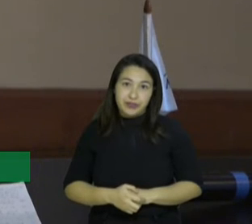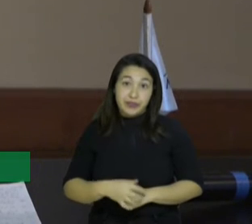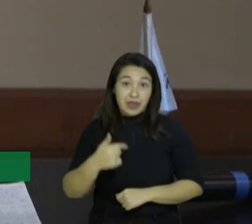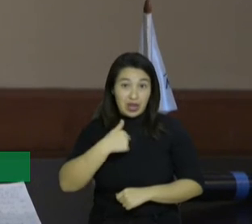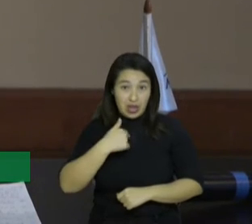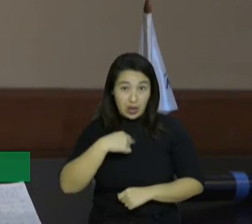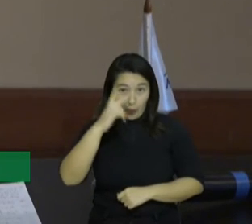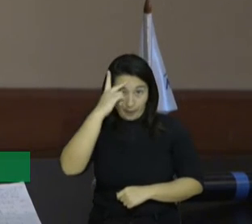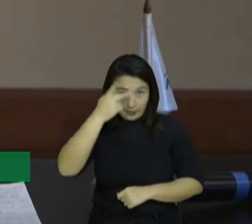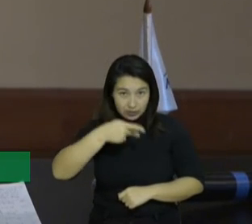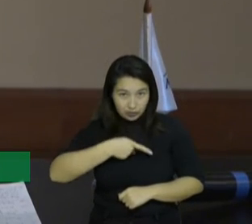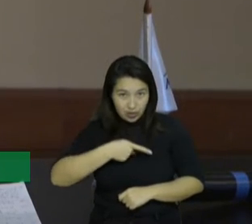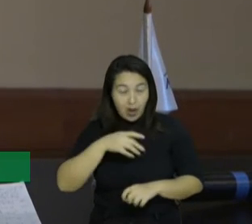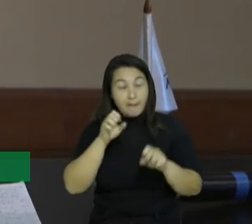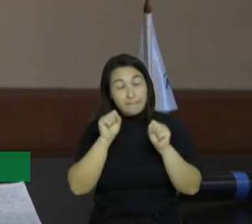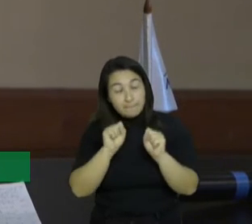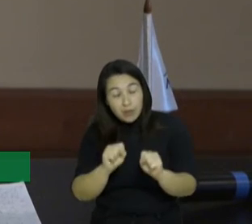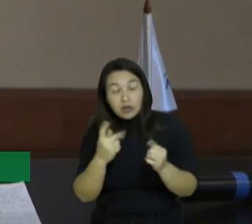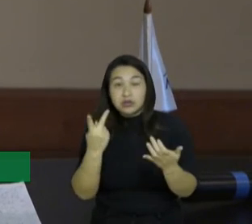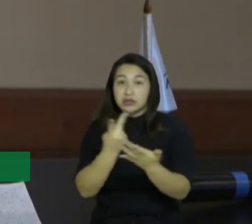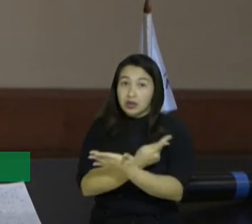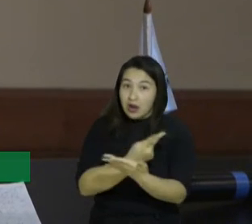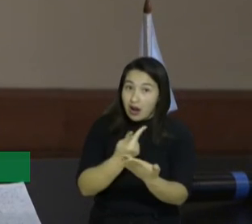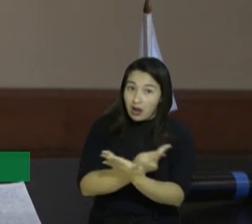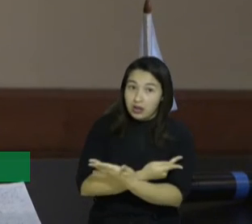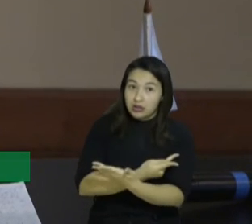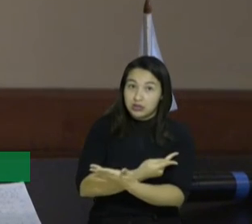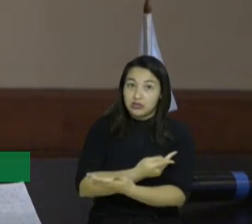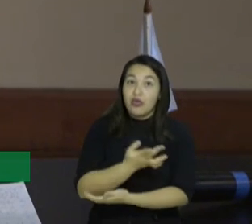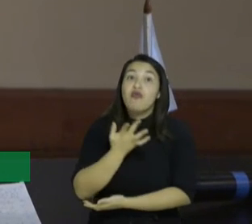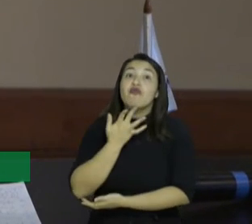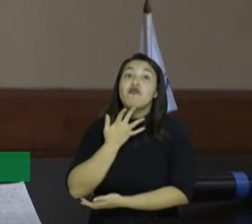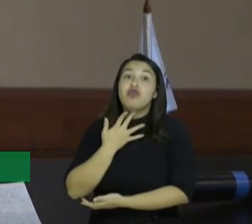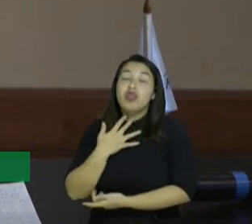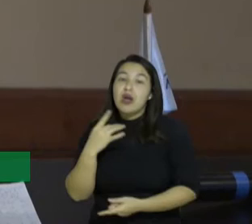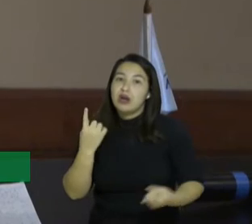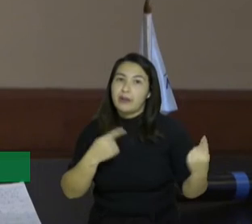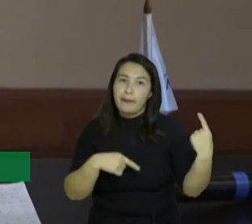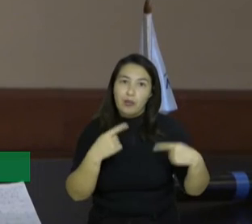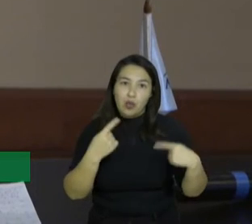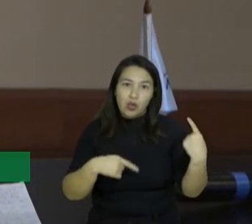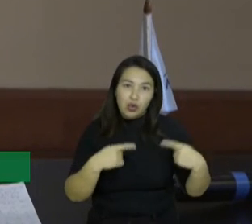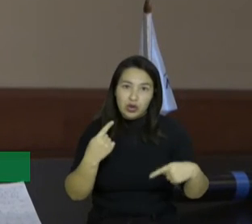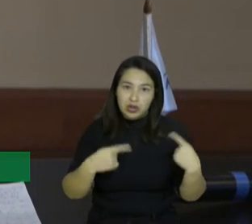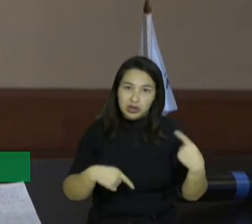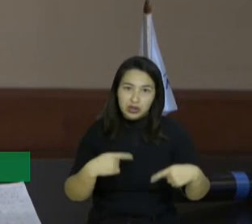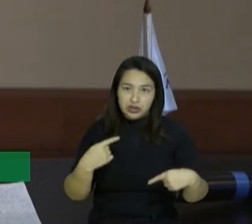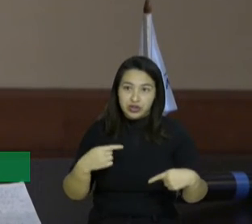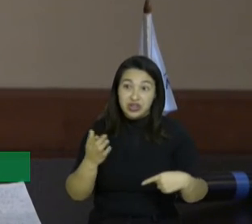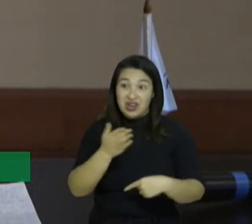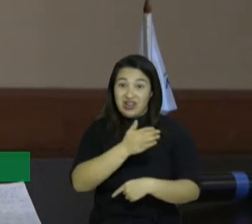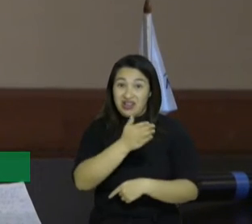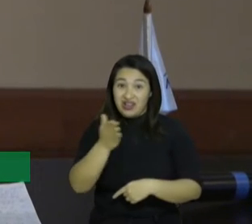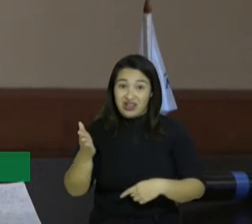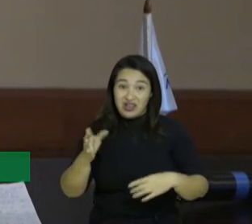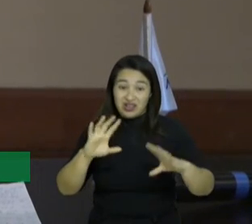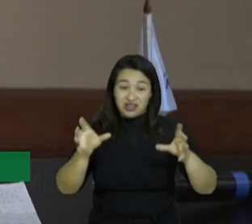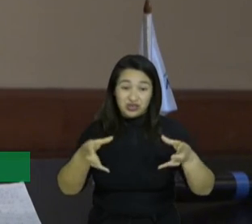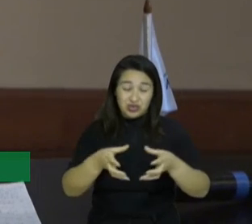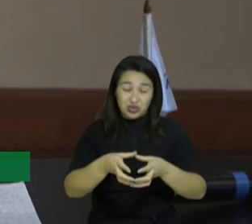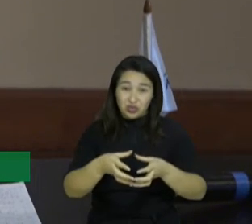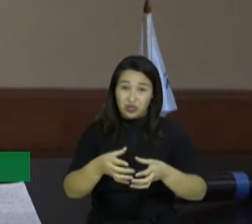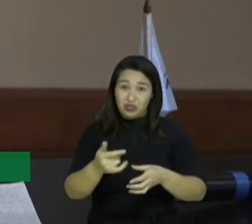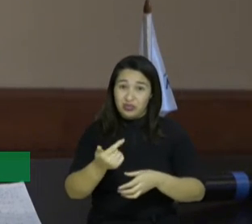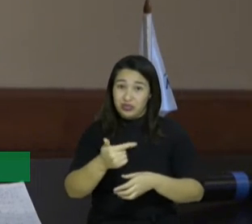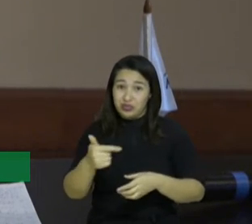tá posso estar equivocado da minha análise muita vontade política dos lados e do